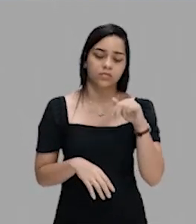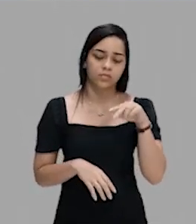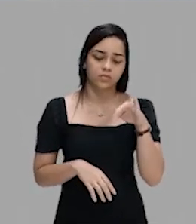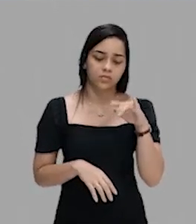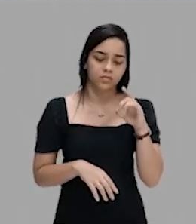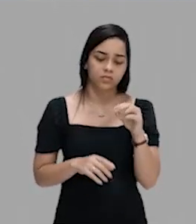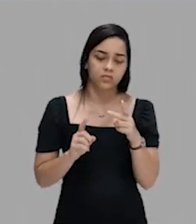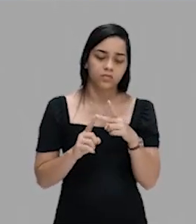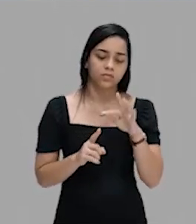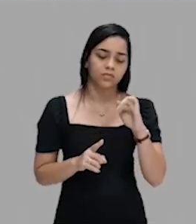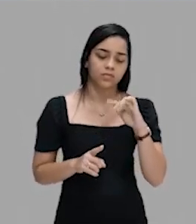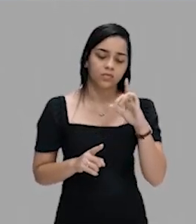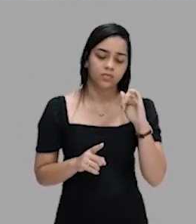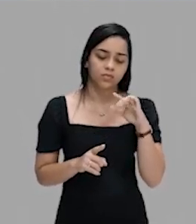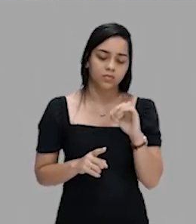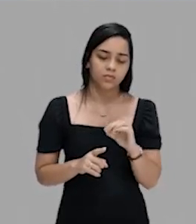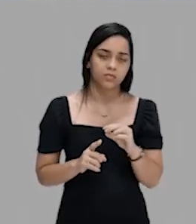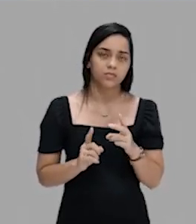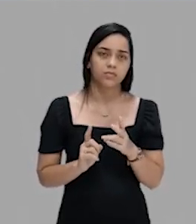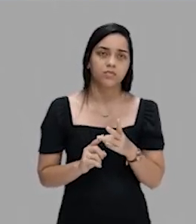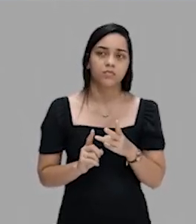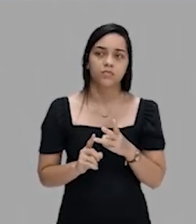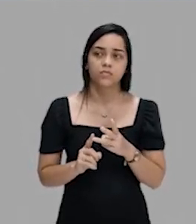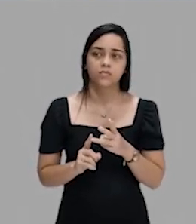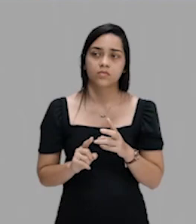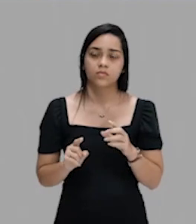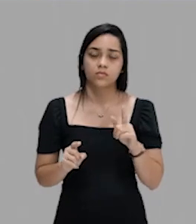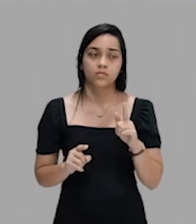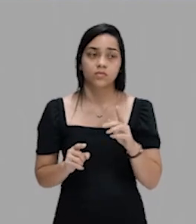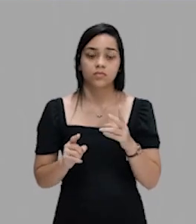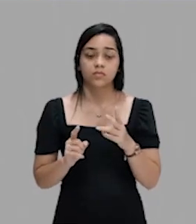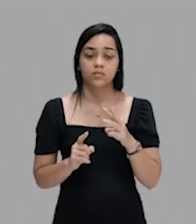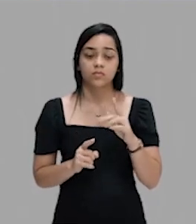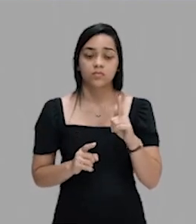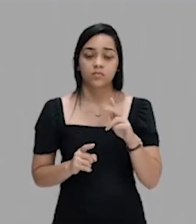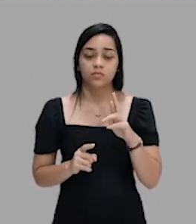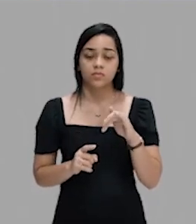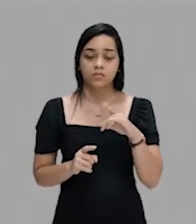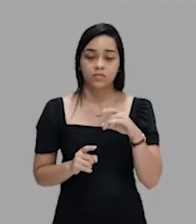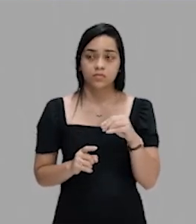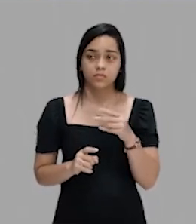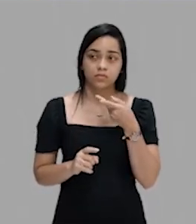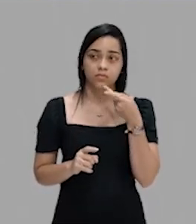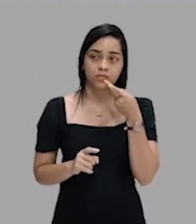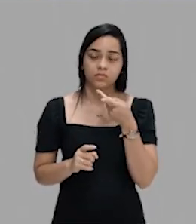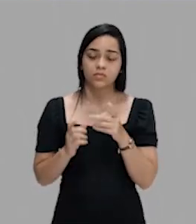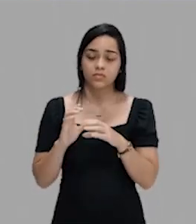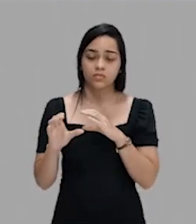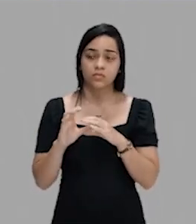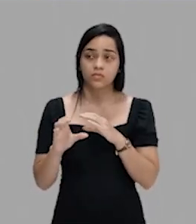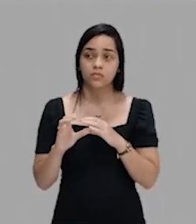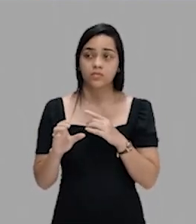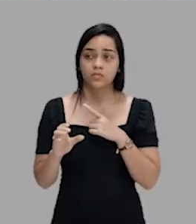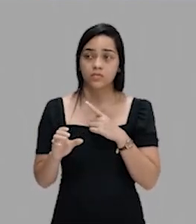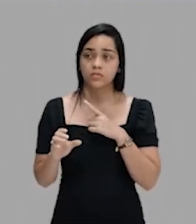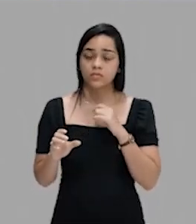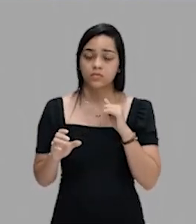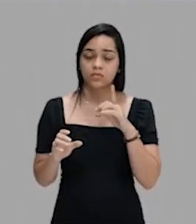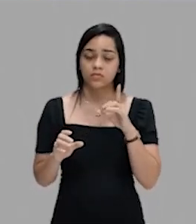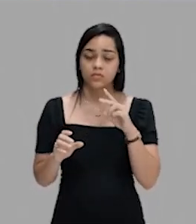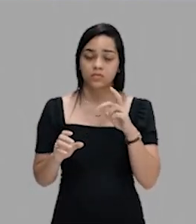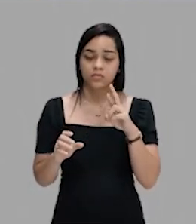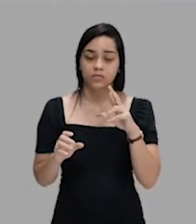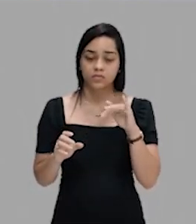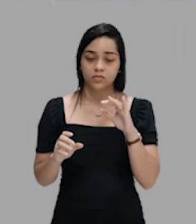falado função de adjetivo e gerúndio falando cantando função de advérbio